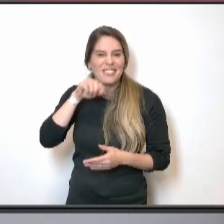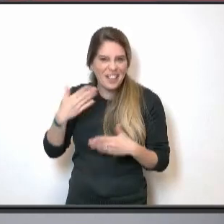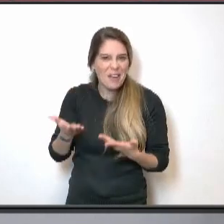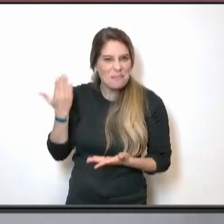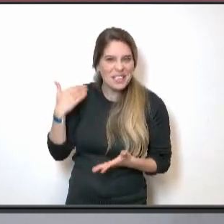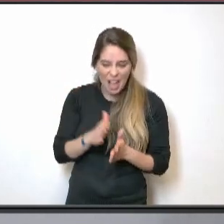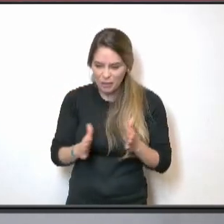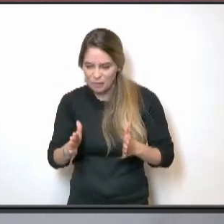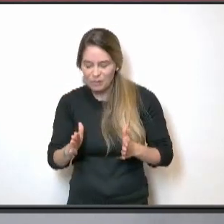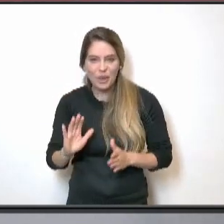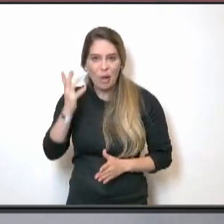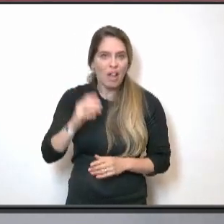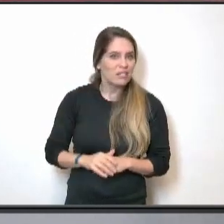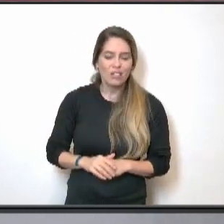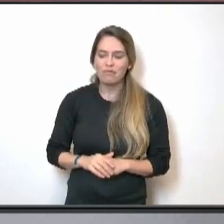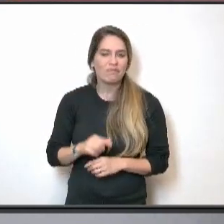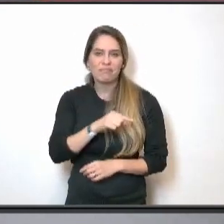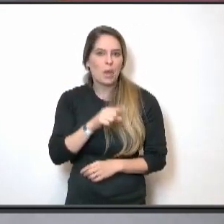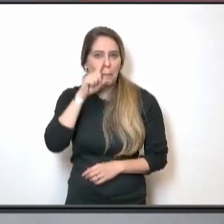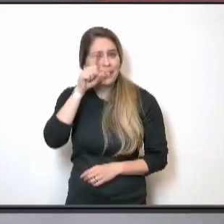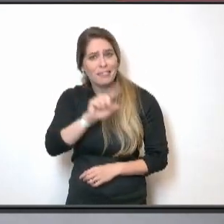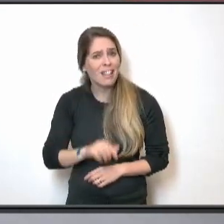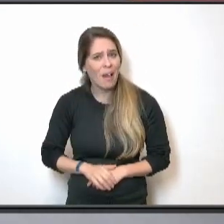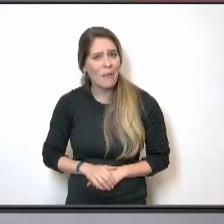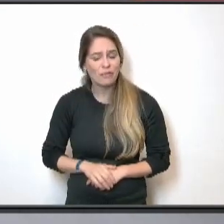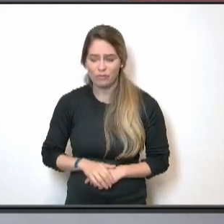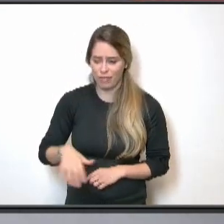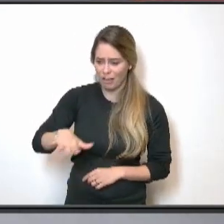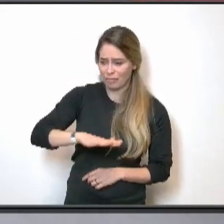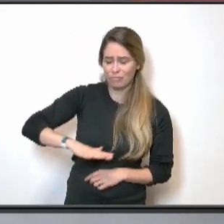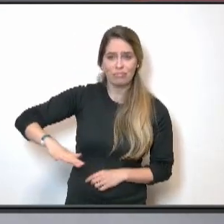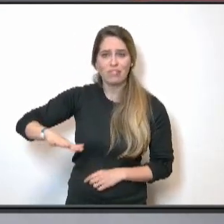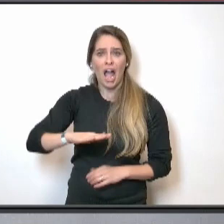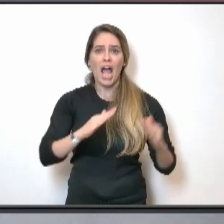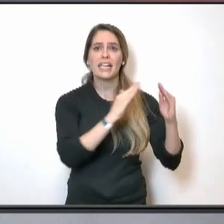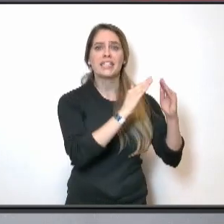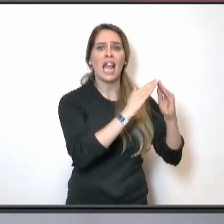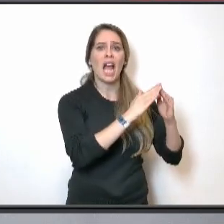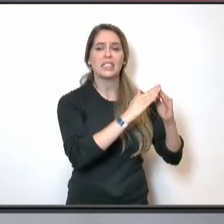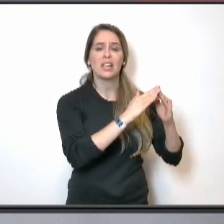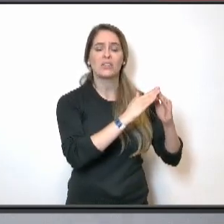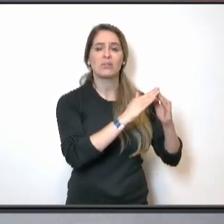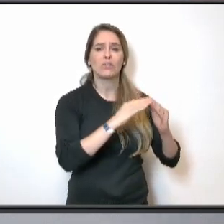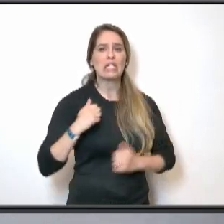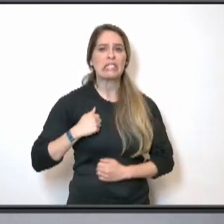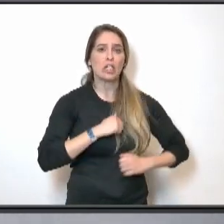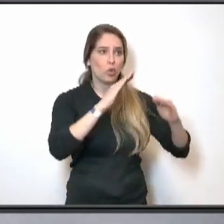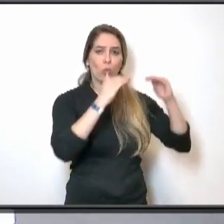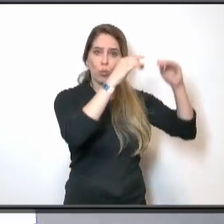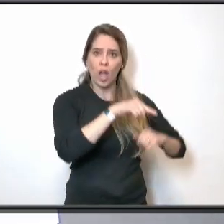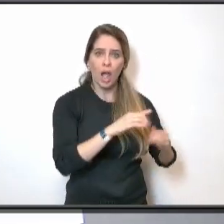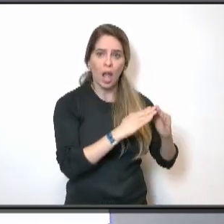alguns serviçais, ali no pátio da casa de Caifás. E a Escritura diz que quando ele traiu